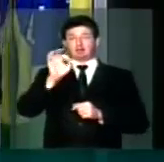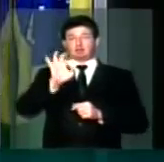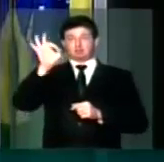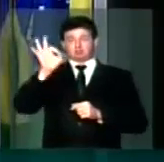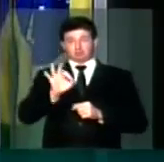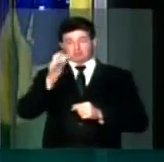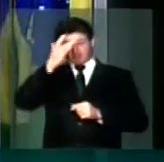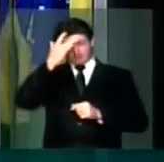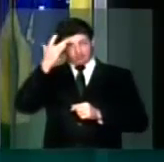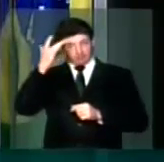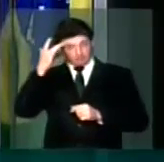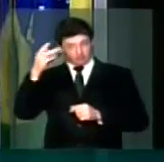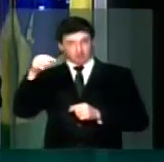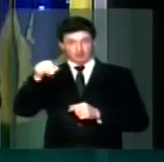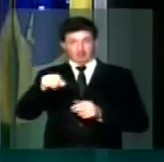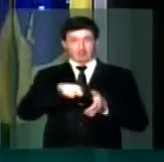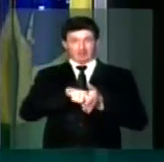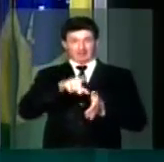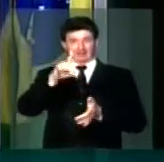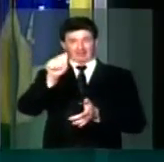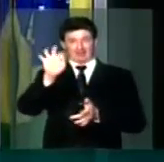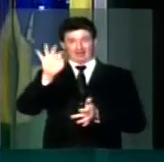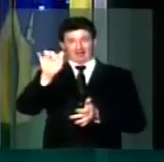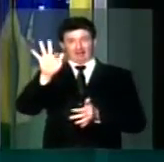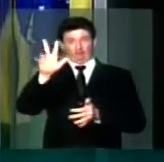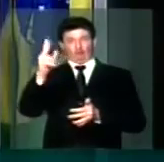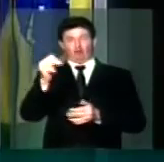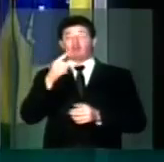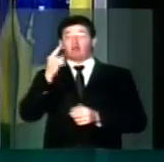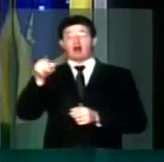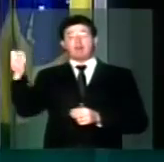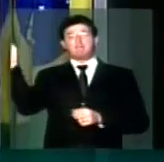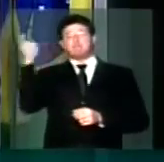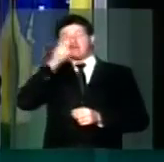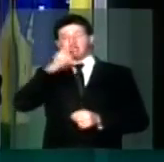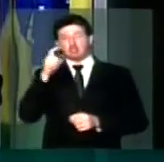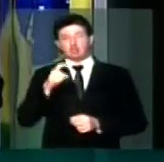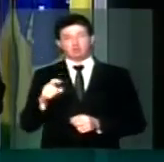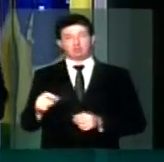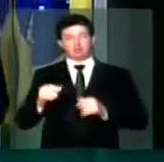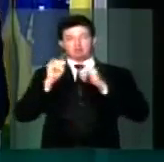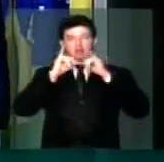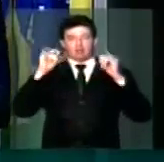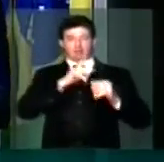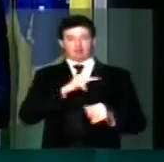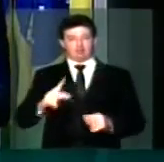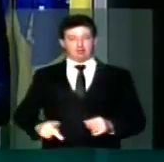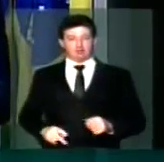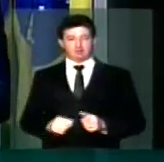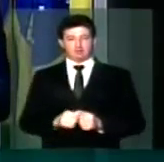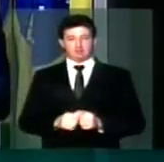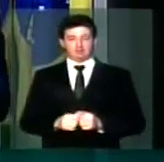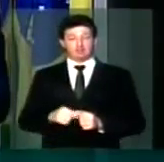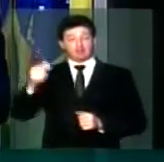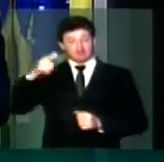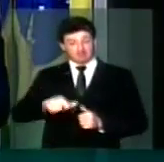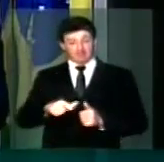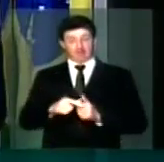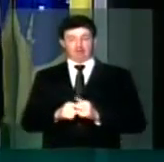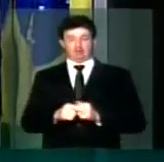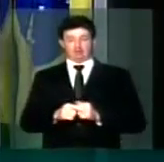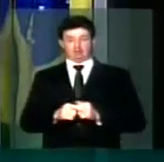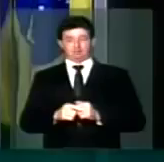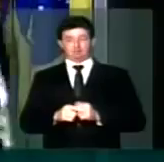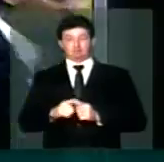46% dos eleitores brasileiros, mentiu na campanha presidencial. E mais,